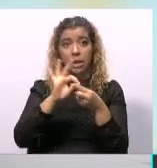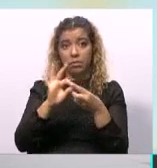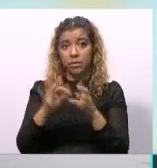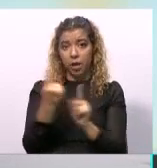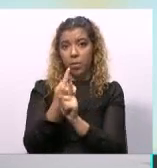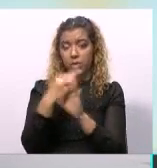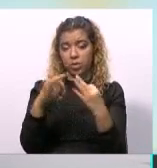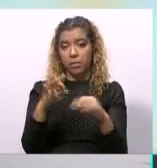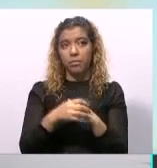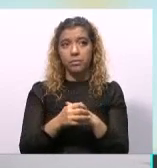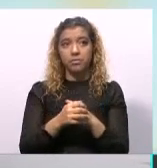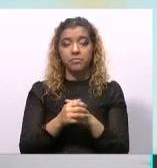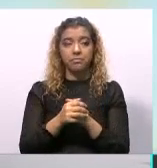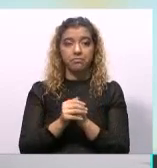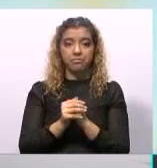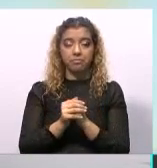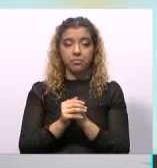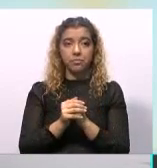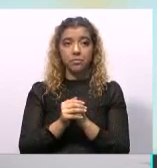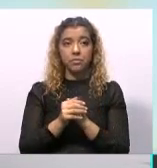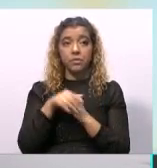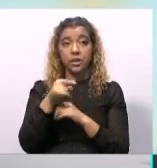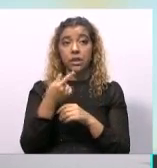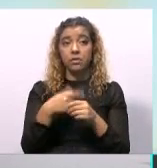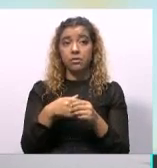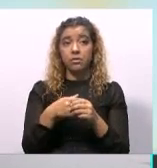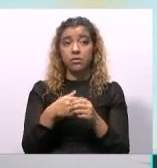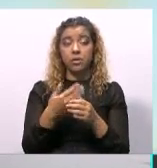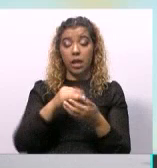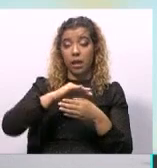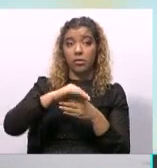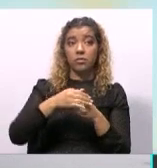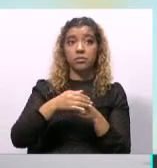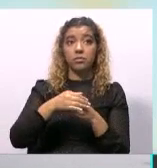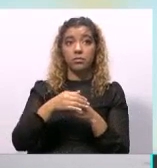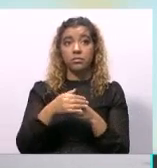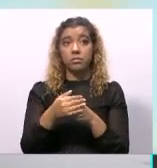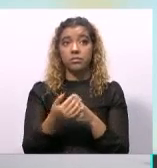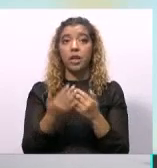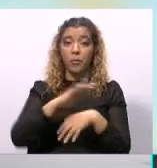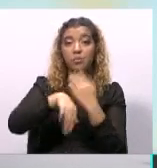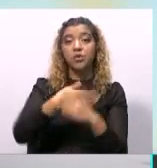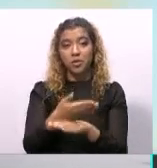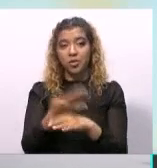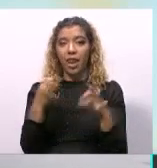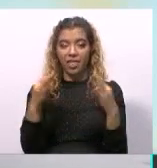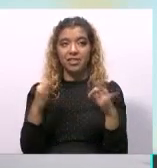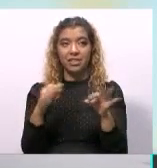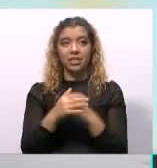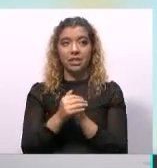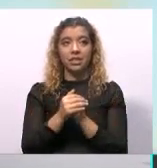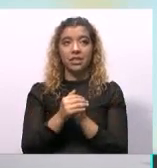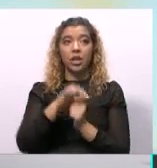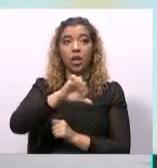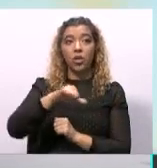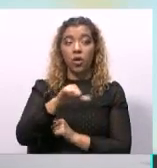muito frequente também, o pé de atleta, por exemplo. E aqui nesta situação o que poderíamos fazer seria uma sinergia, uma solução natural com óleo